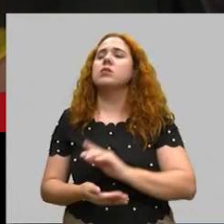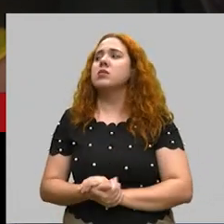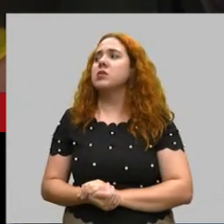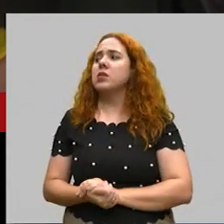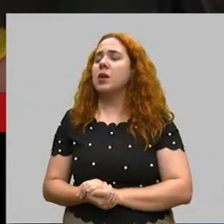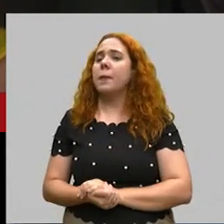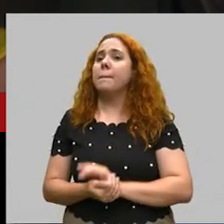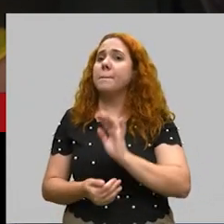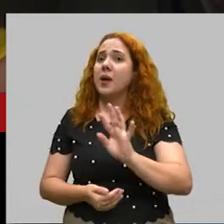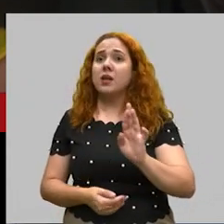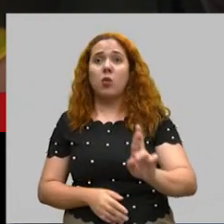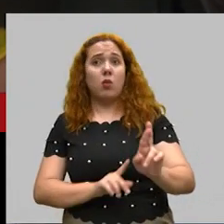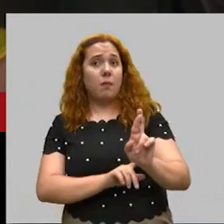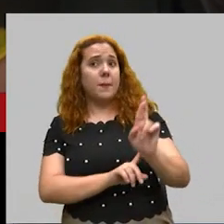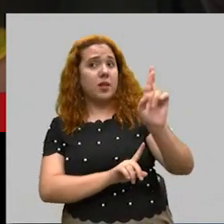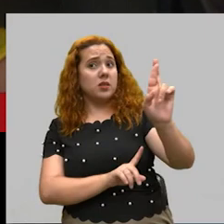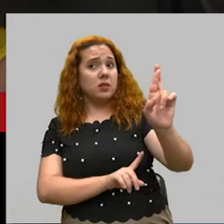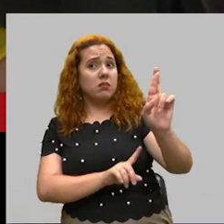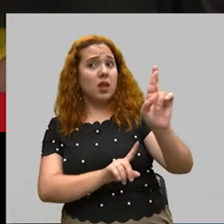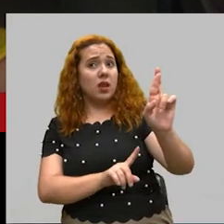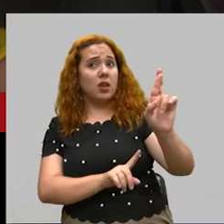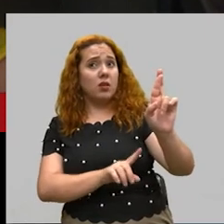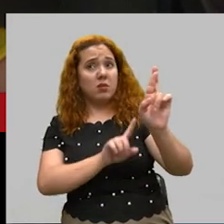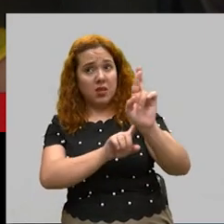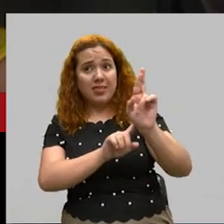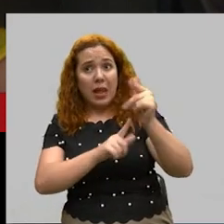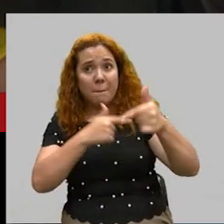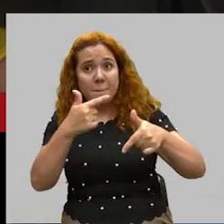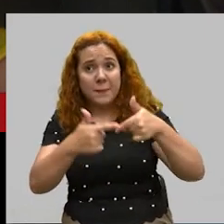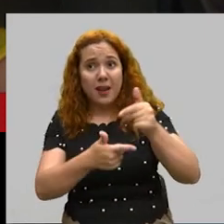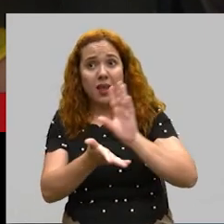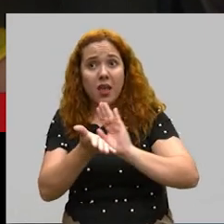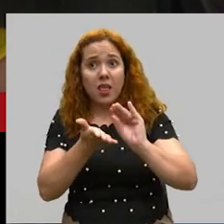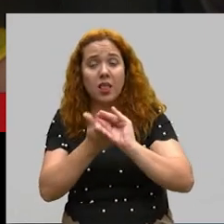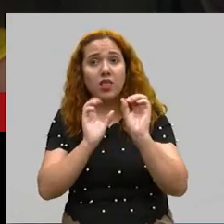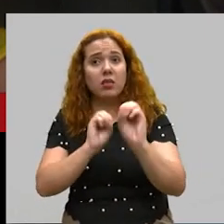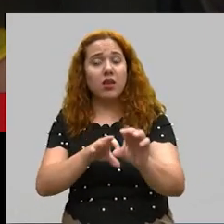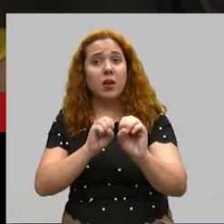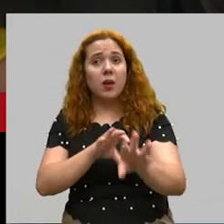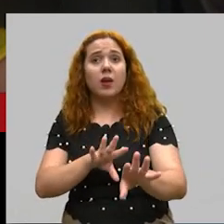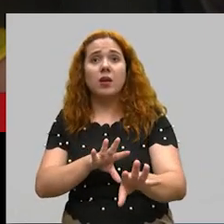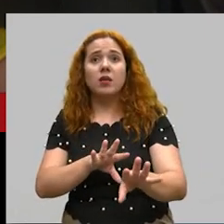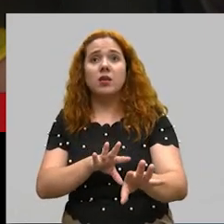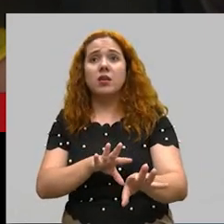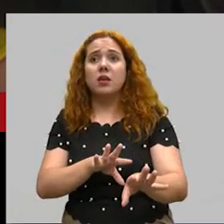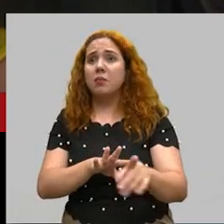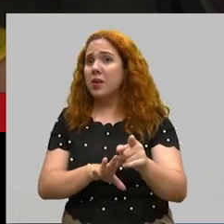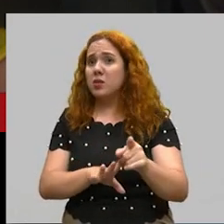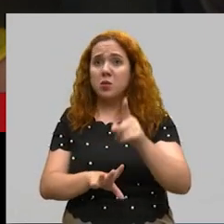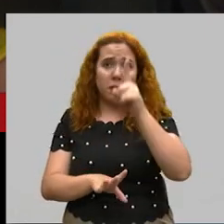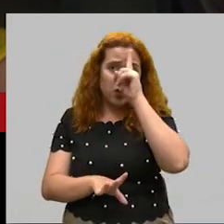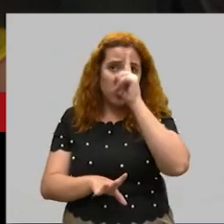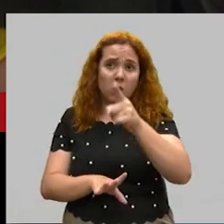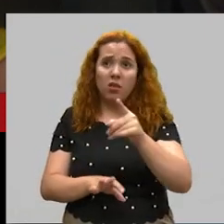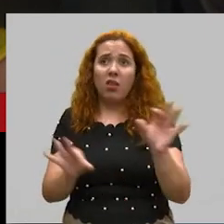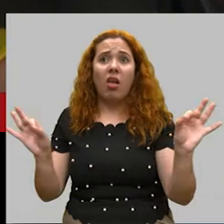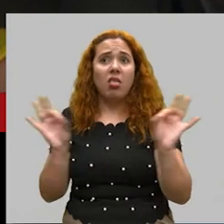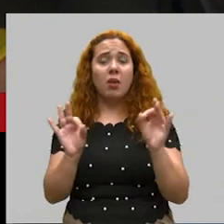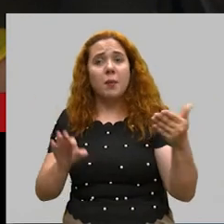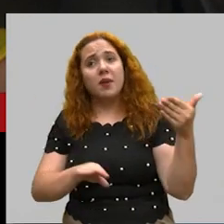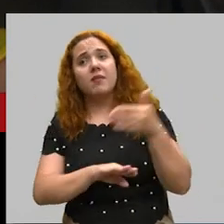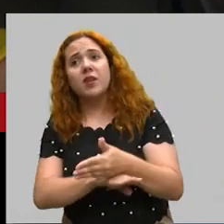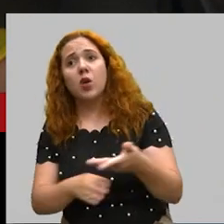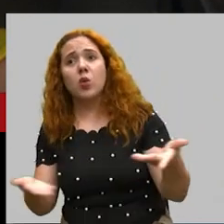um representante que tem esse cargo e não designou nem sequer uma pessoa para vir aqui porque a